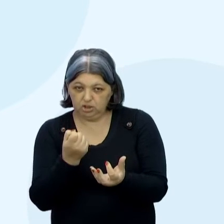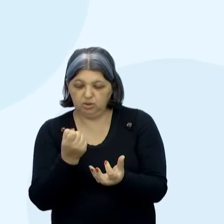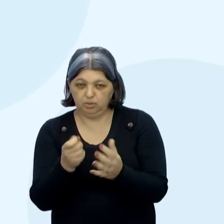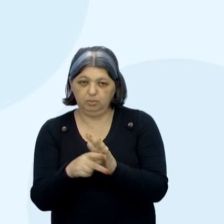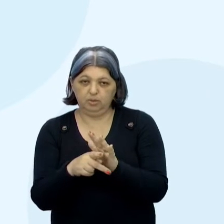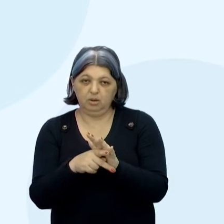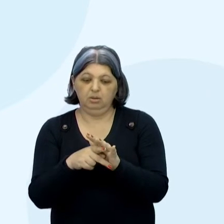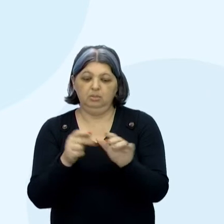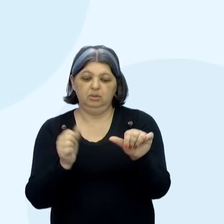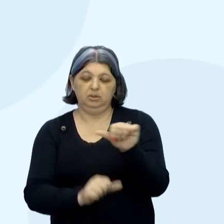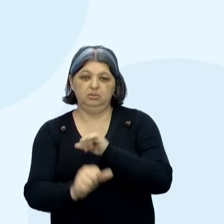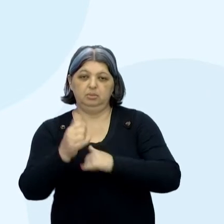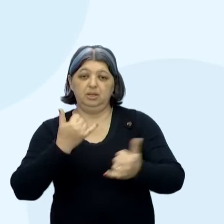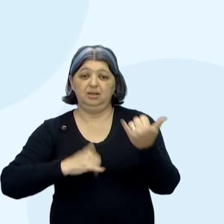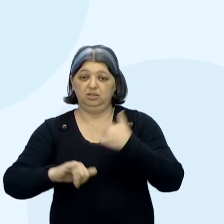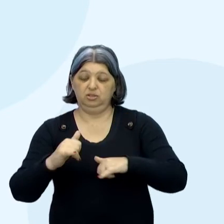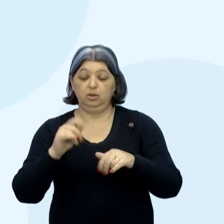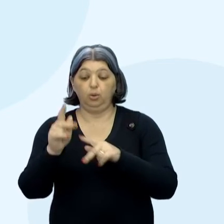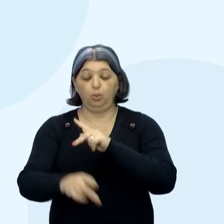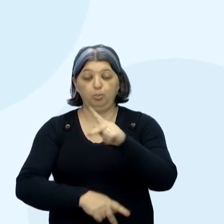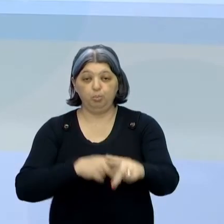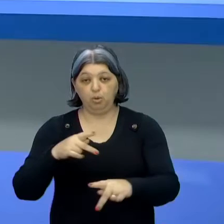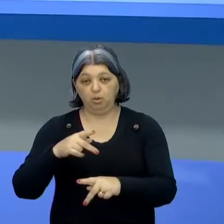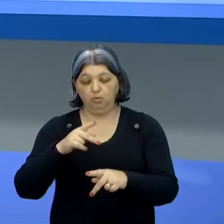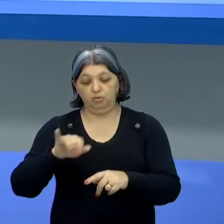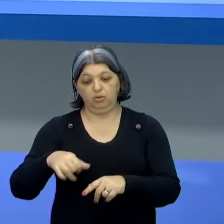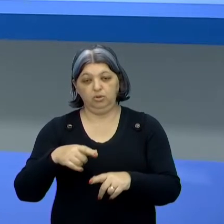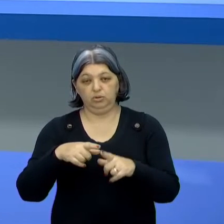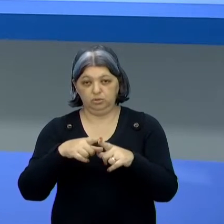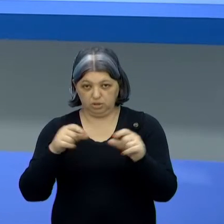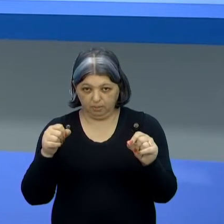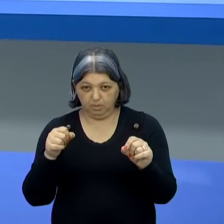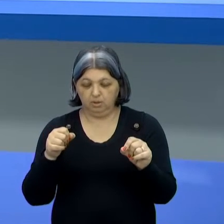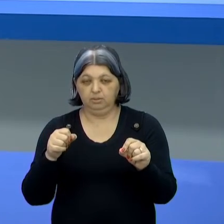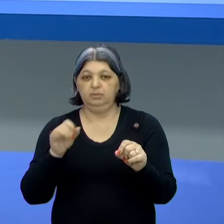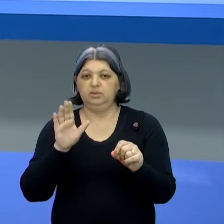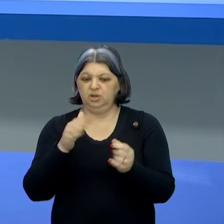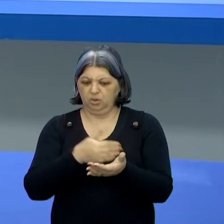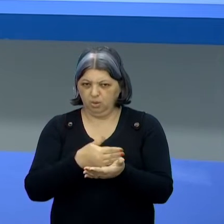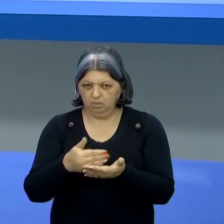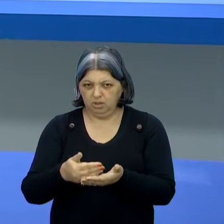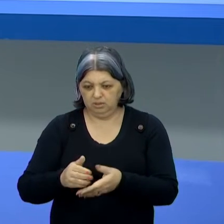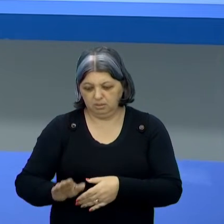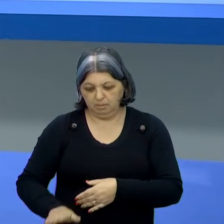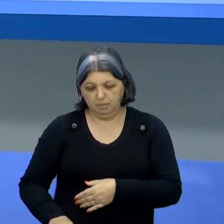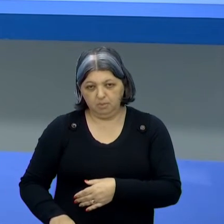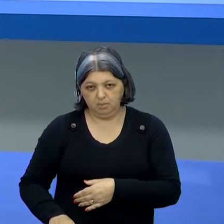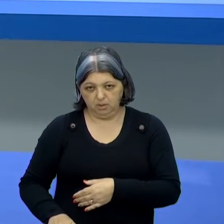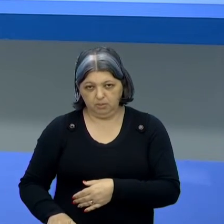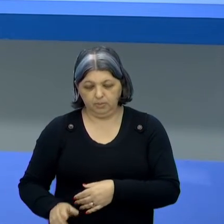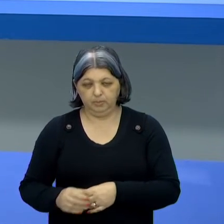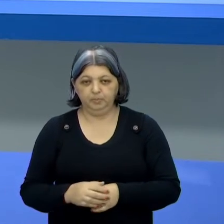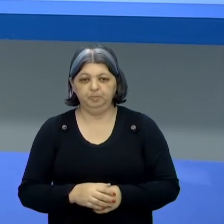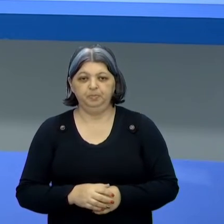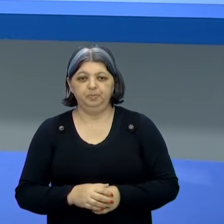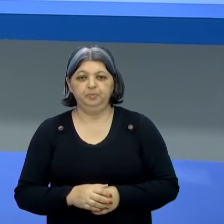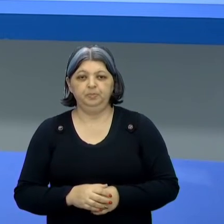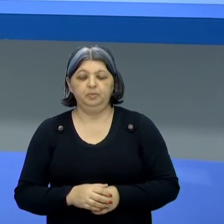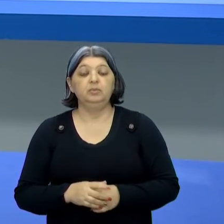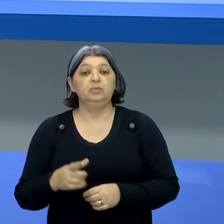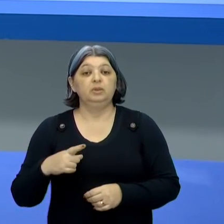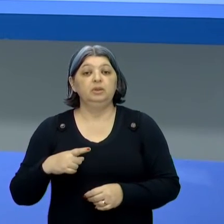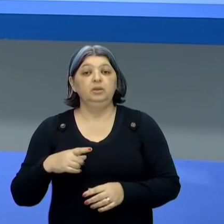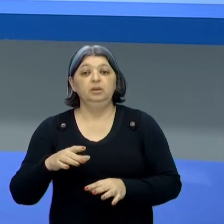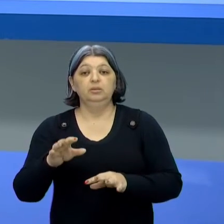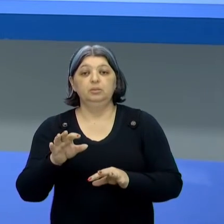a educação do povo japonês. Né? E isso começa bem desde cedo. Existe um